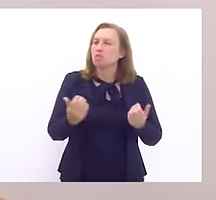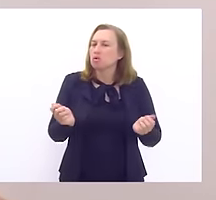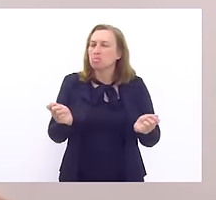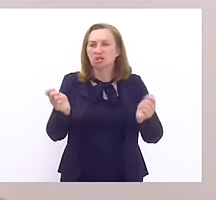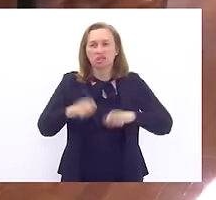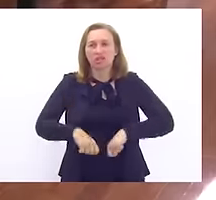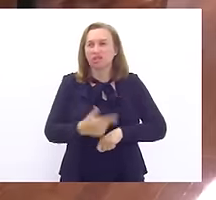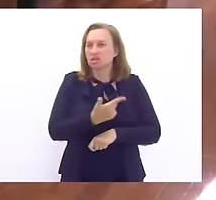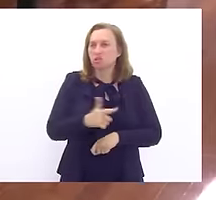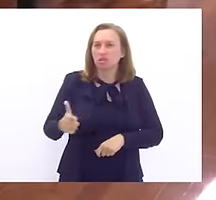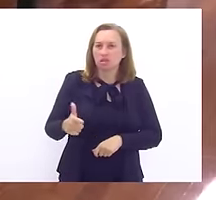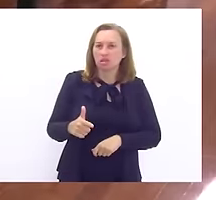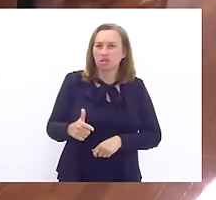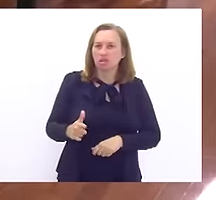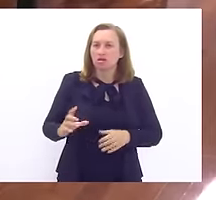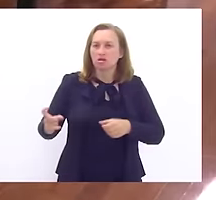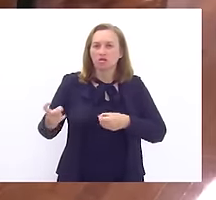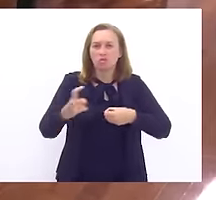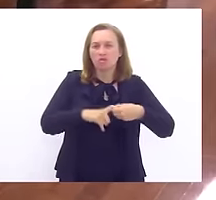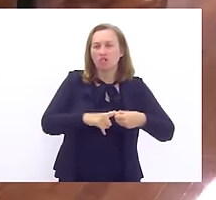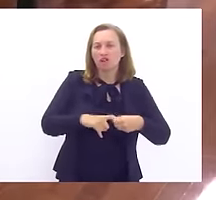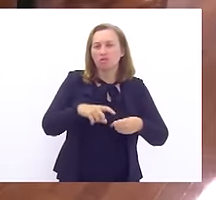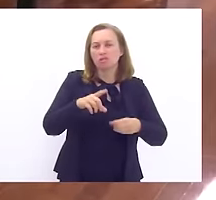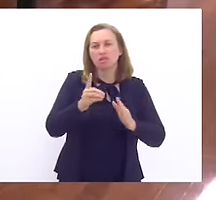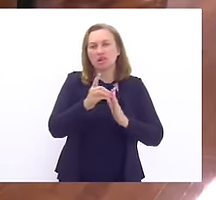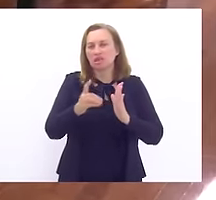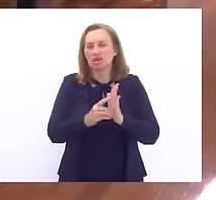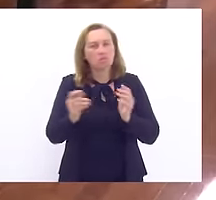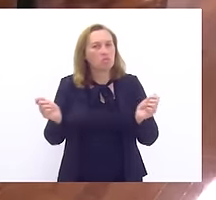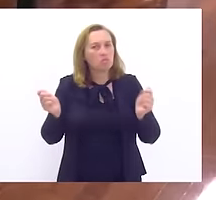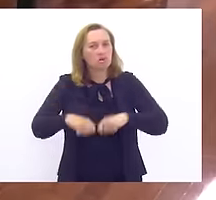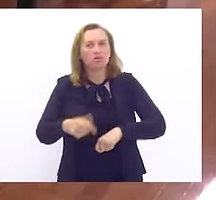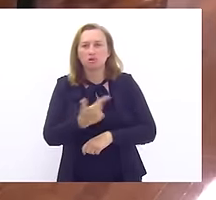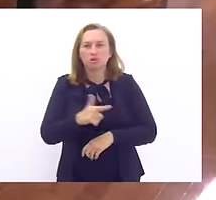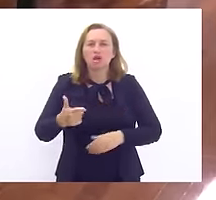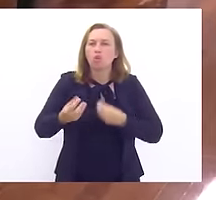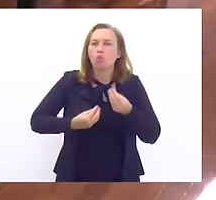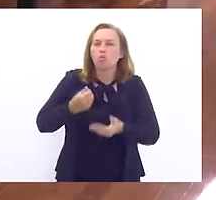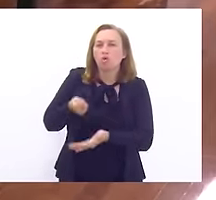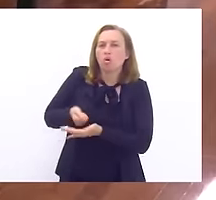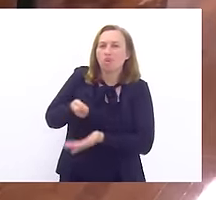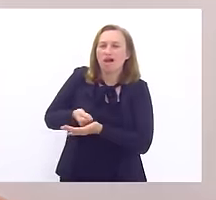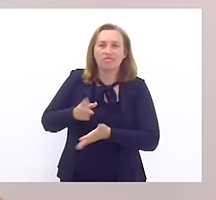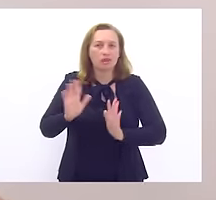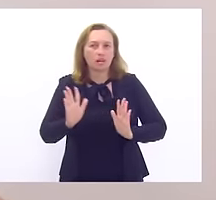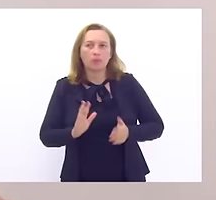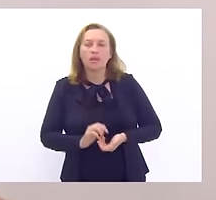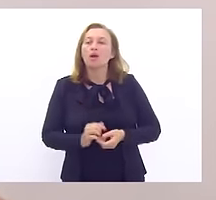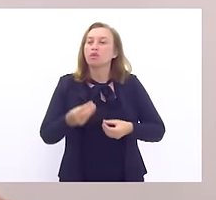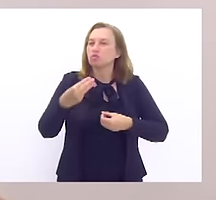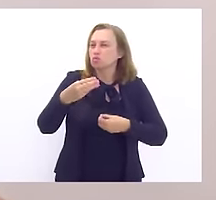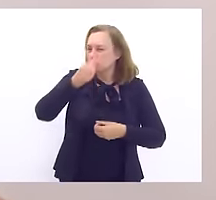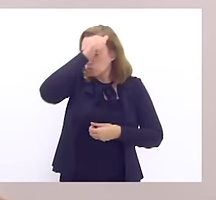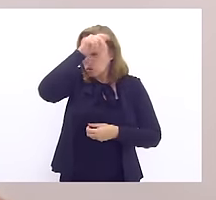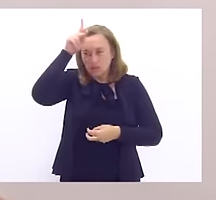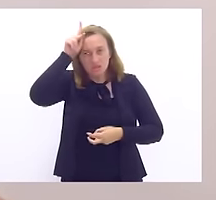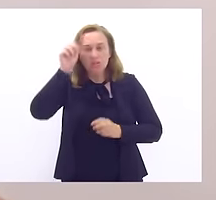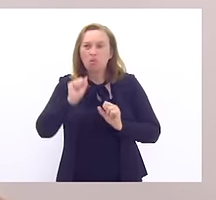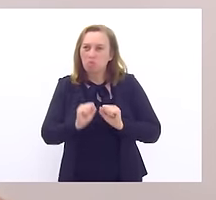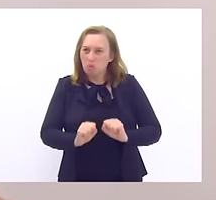se não tiver convênio com Detran não tendo competições não podem cobrar o que não compete a eles mas o município pode fazer